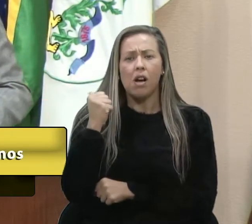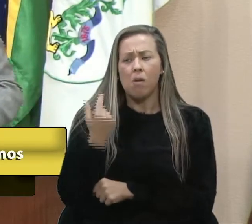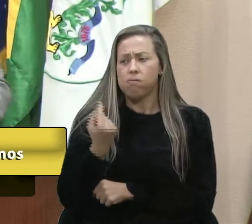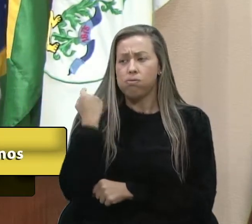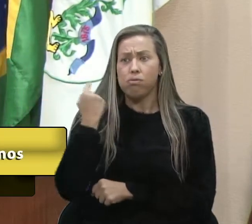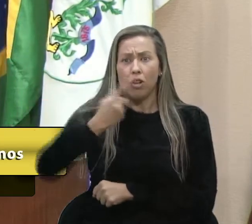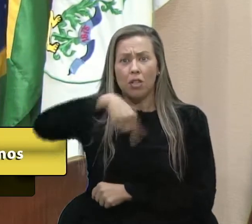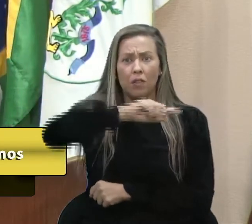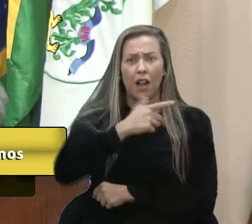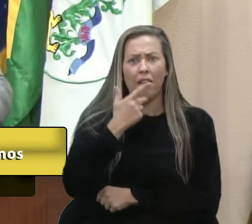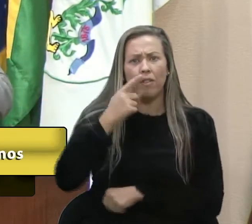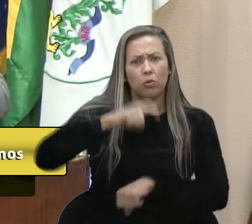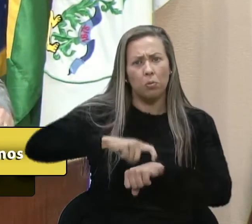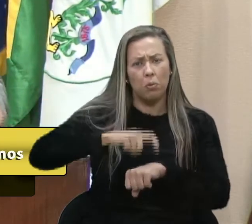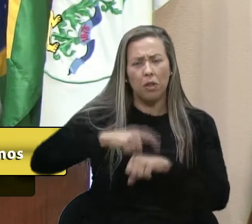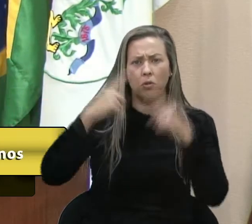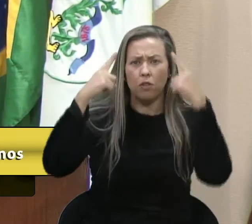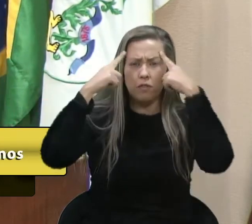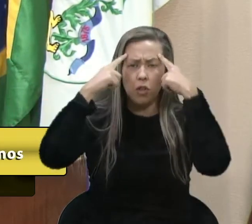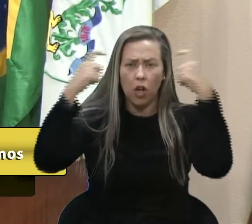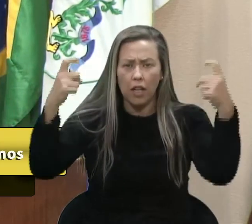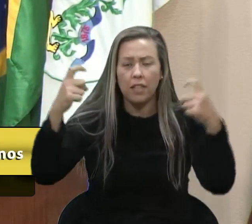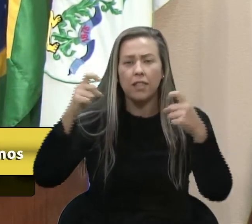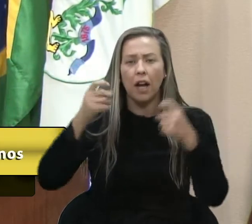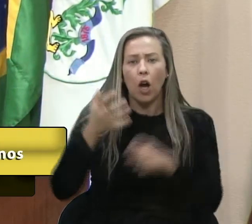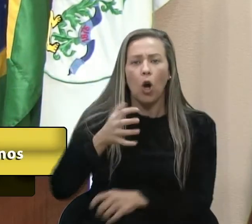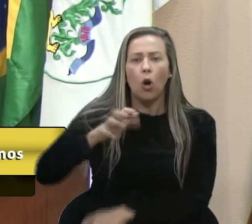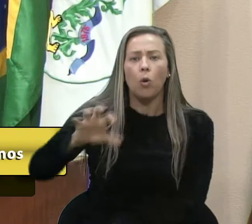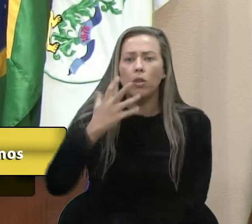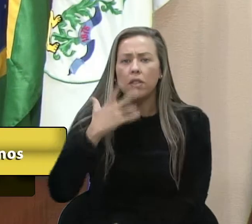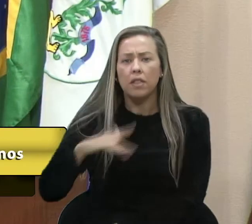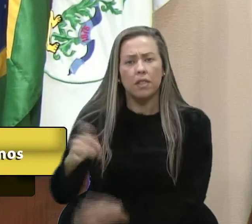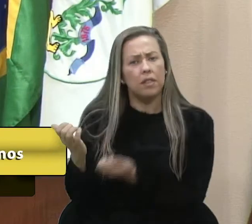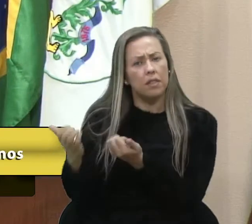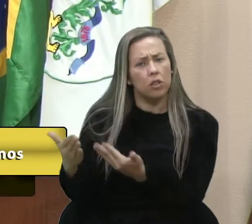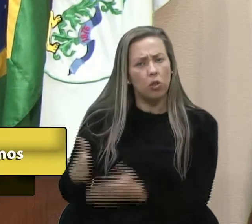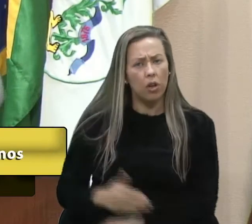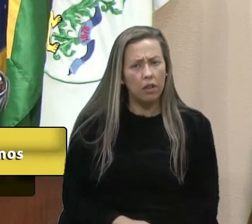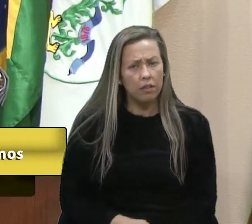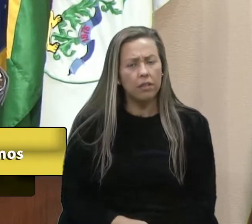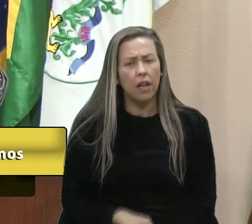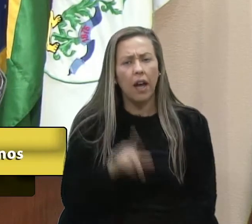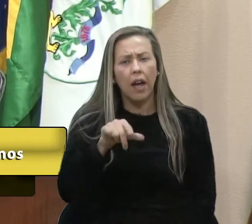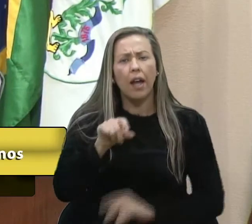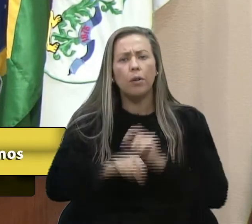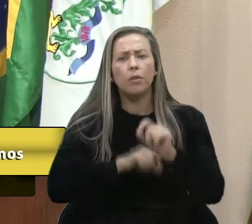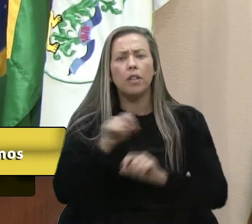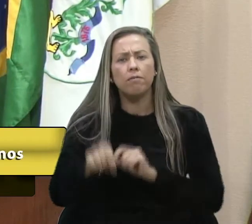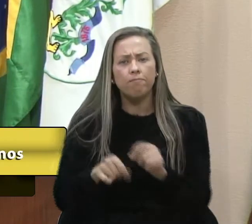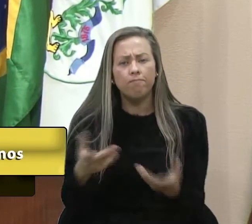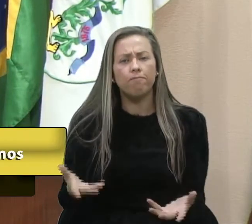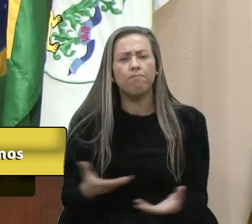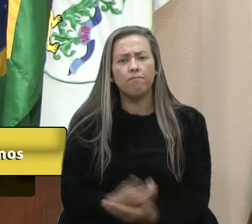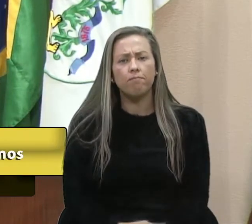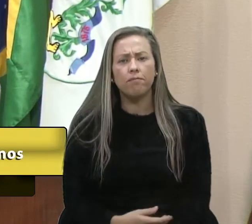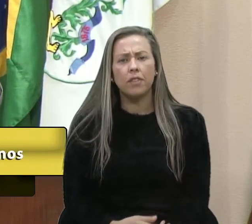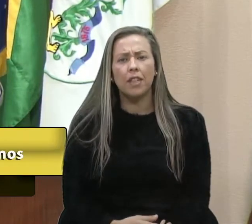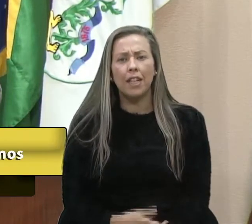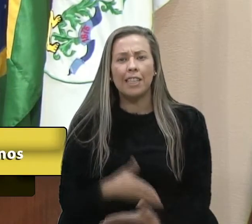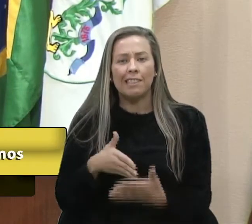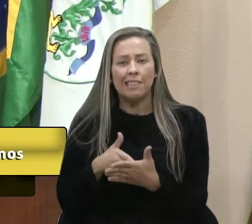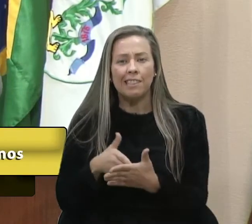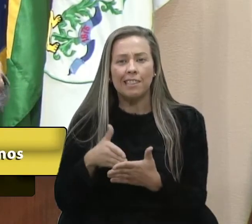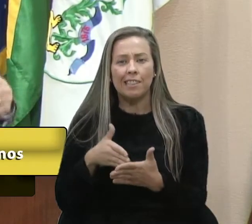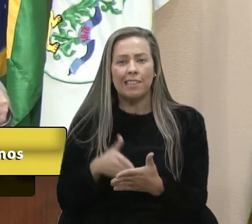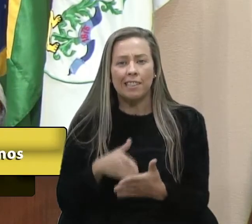esse tipo de situação de violência contra as nossas crianças e adolescentes, era uma coisa um pouco engessada, as